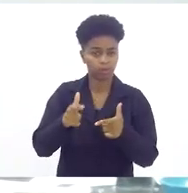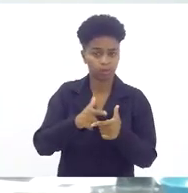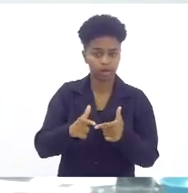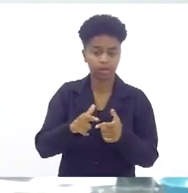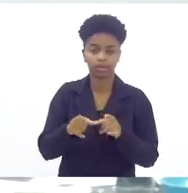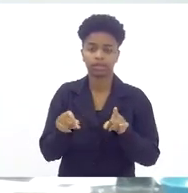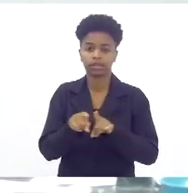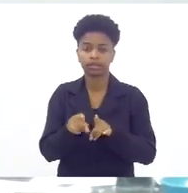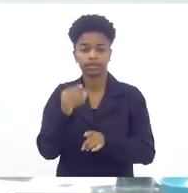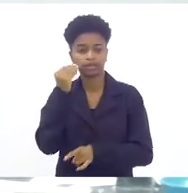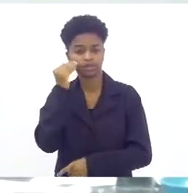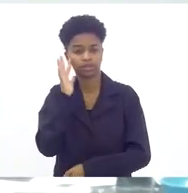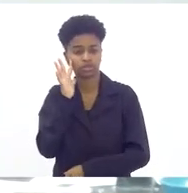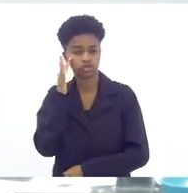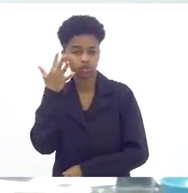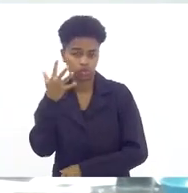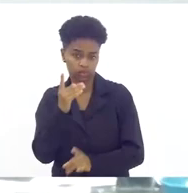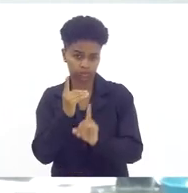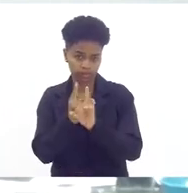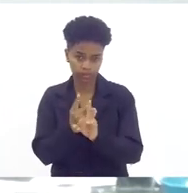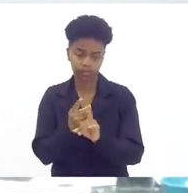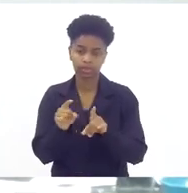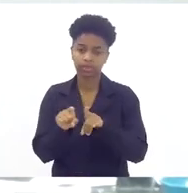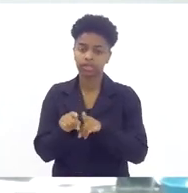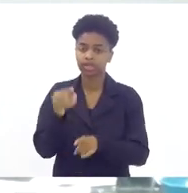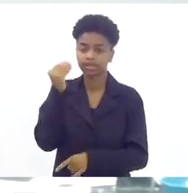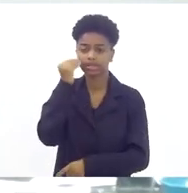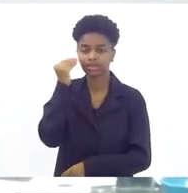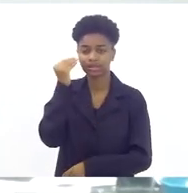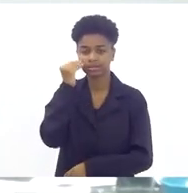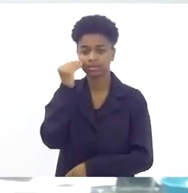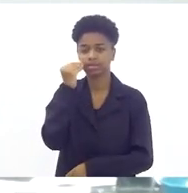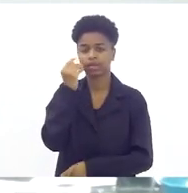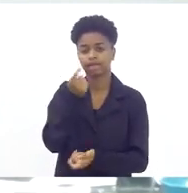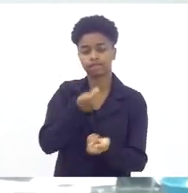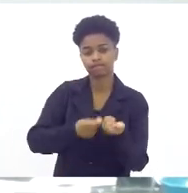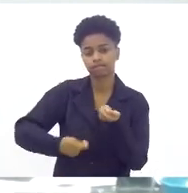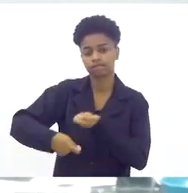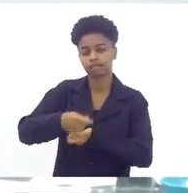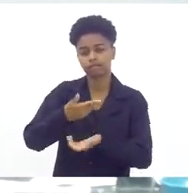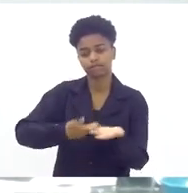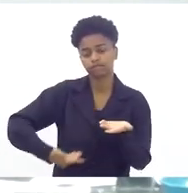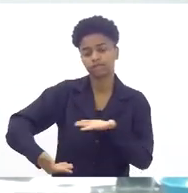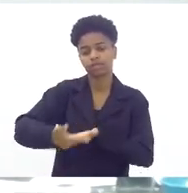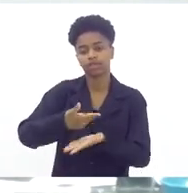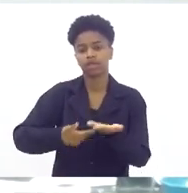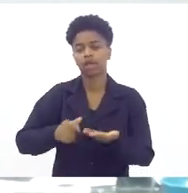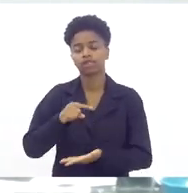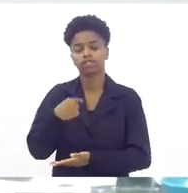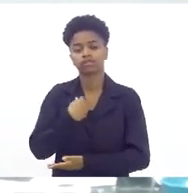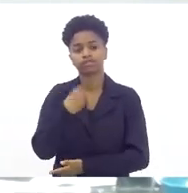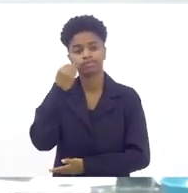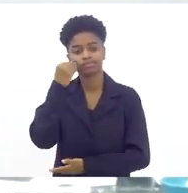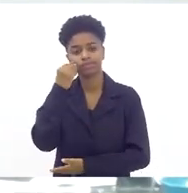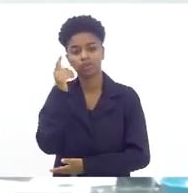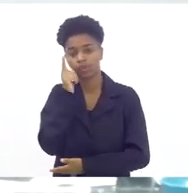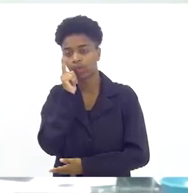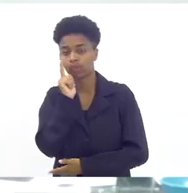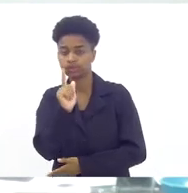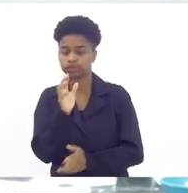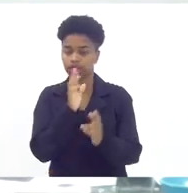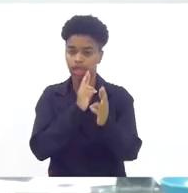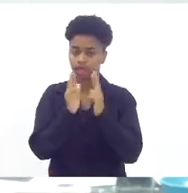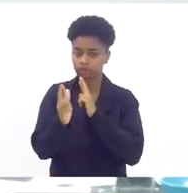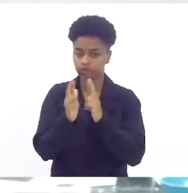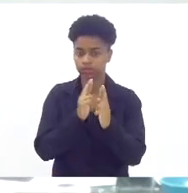ir buscar as soluções de fazer essa mediação para a gente conseguir buscar os